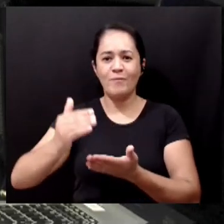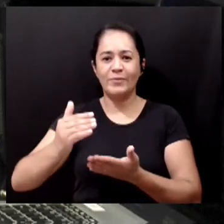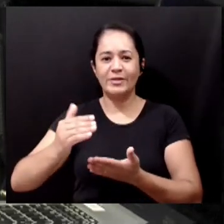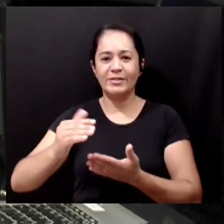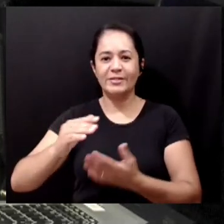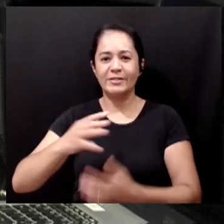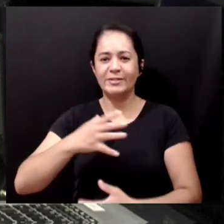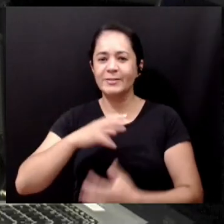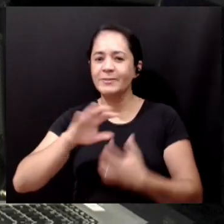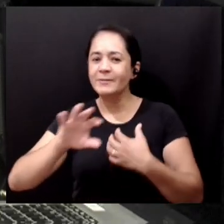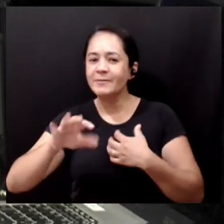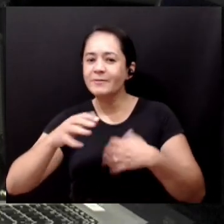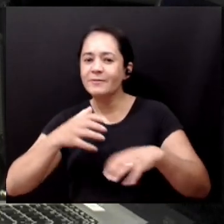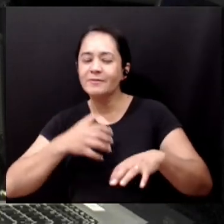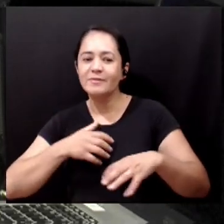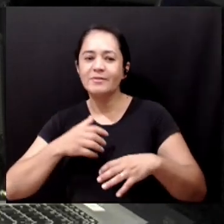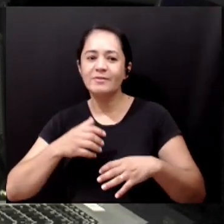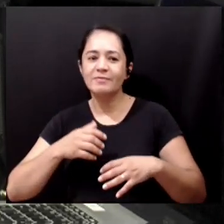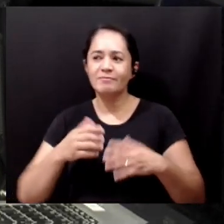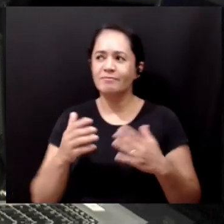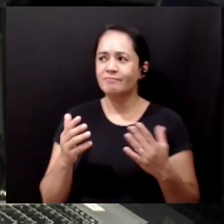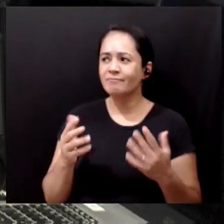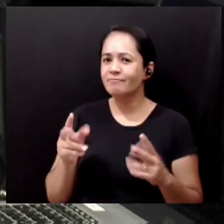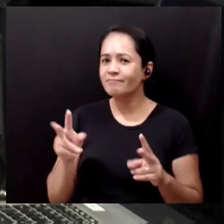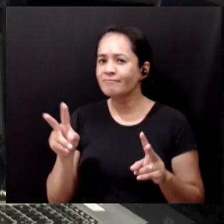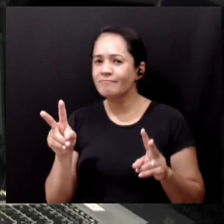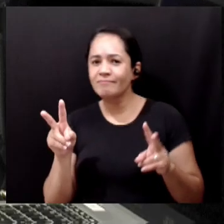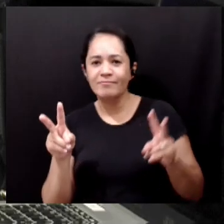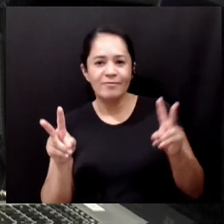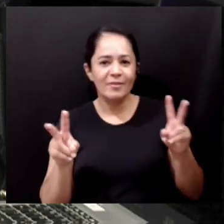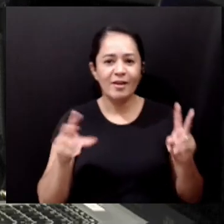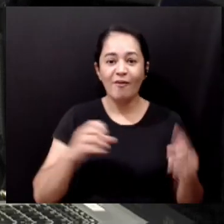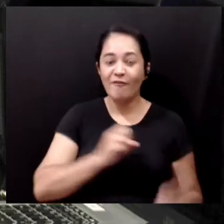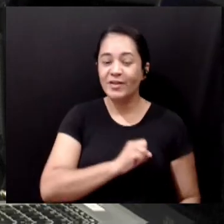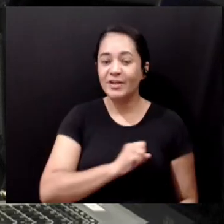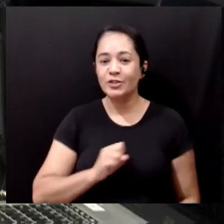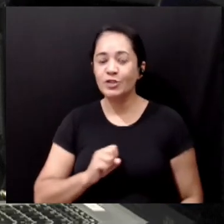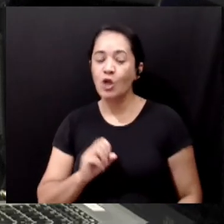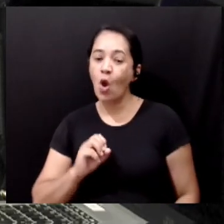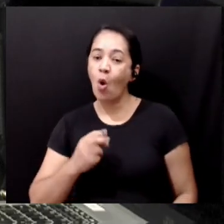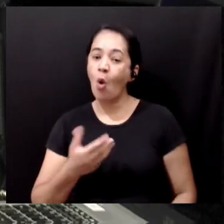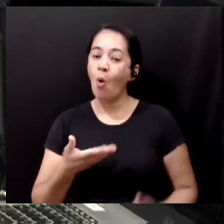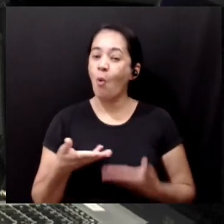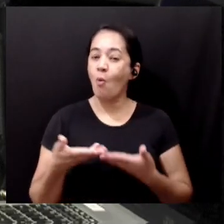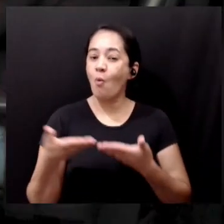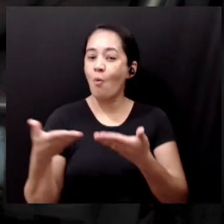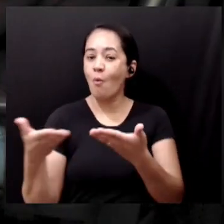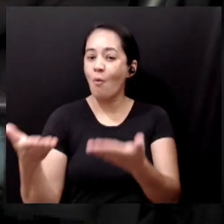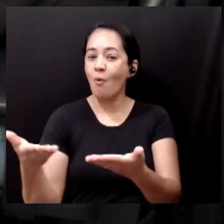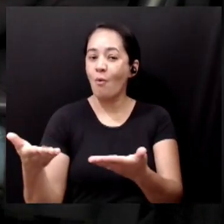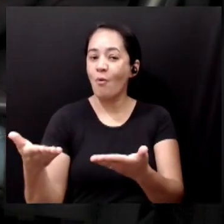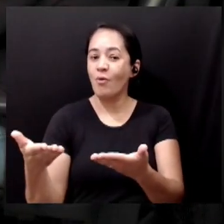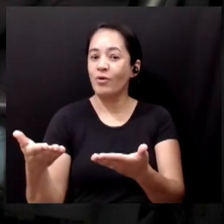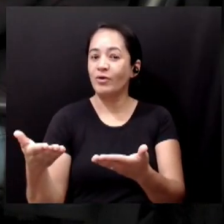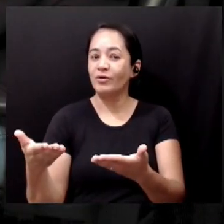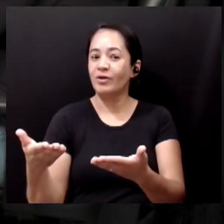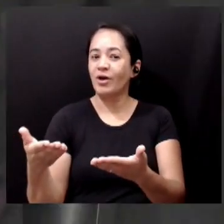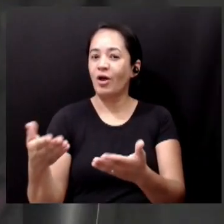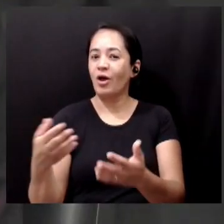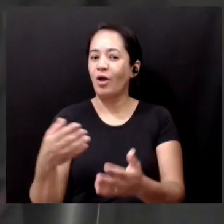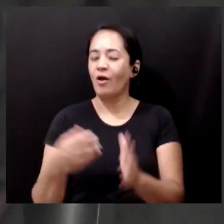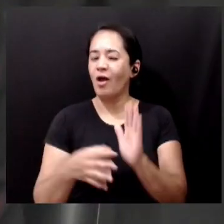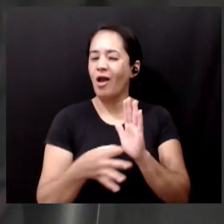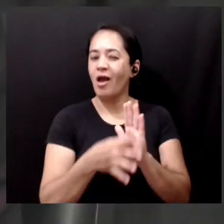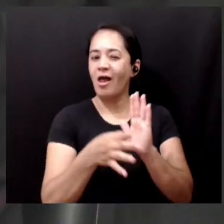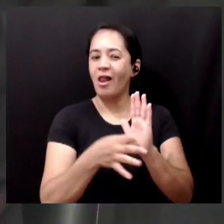foi vendo o sogro trabalhar? Será que foi um convite? Olha, eu deixo aqui uma deixa, tá? A minha filha